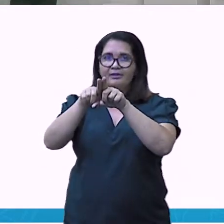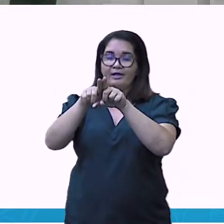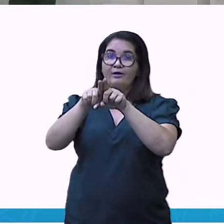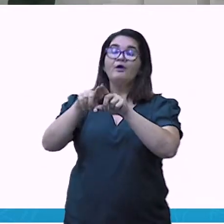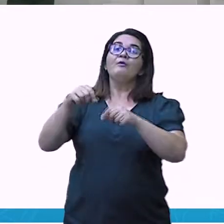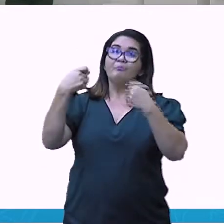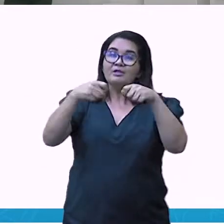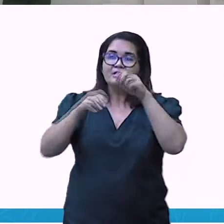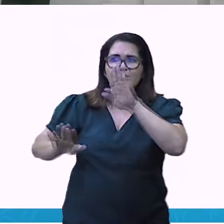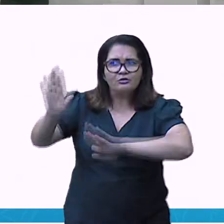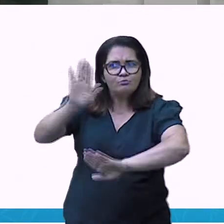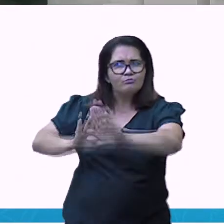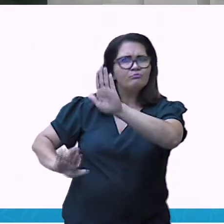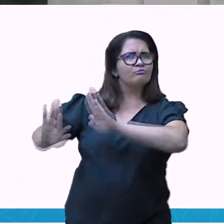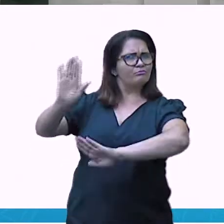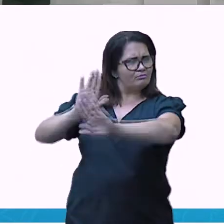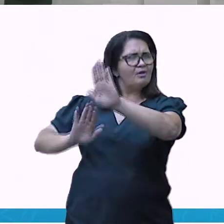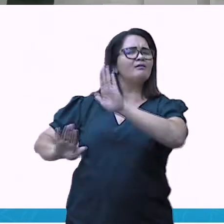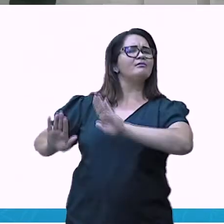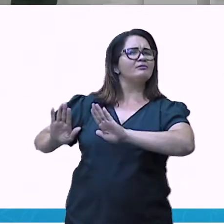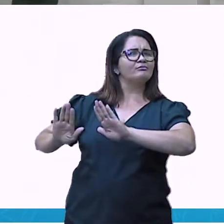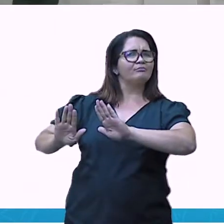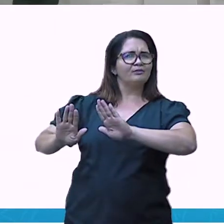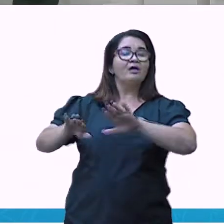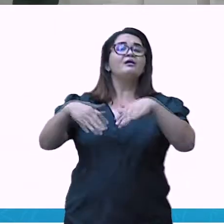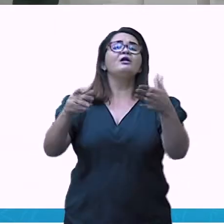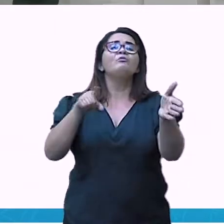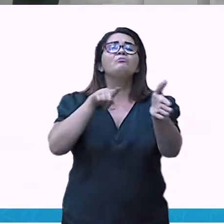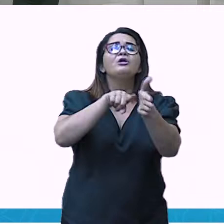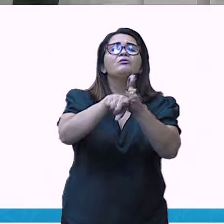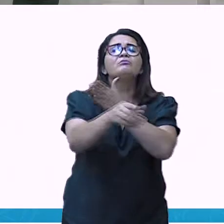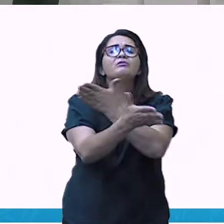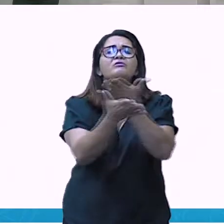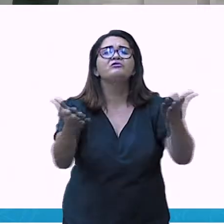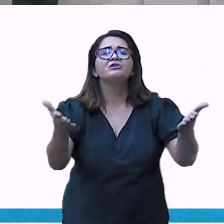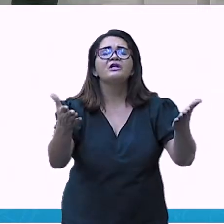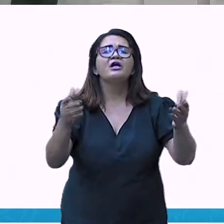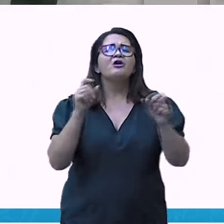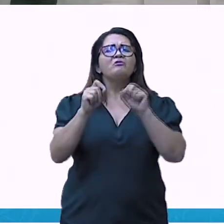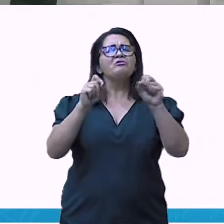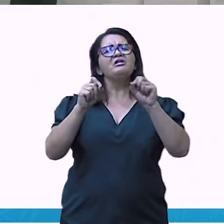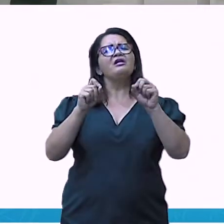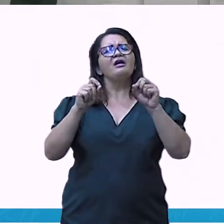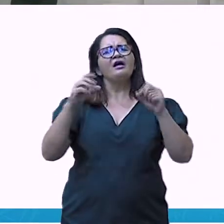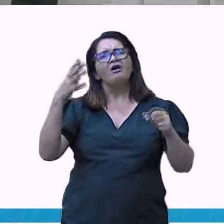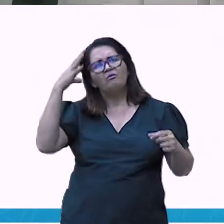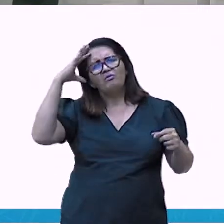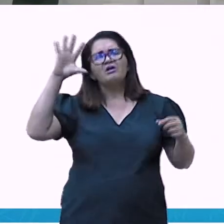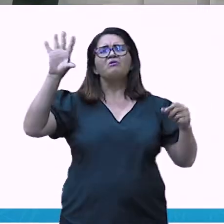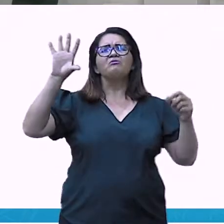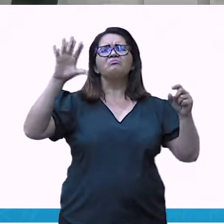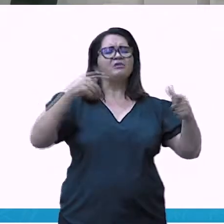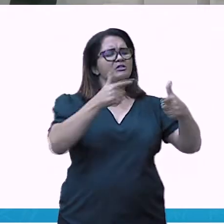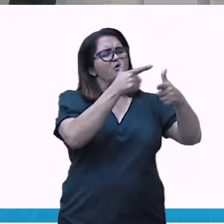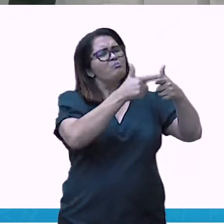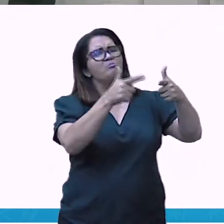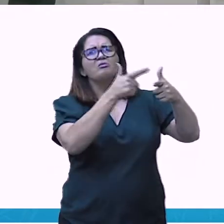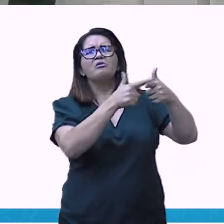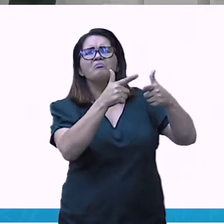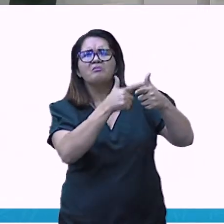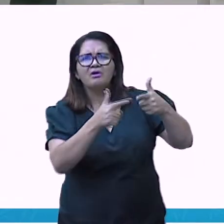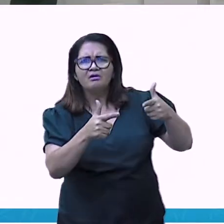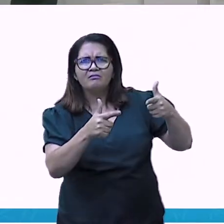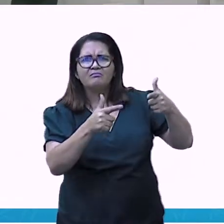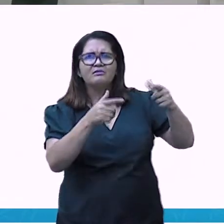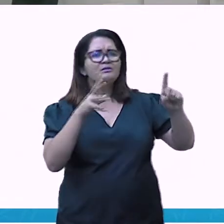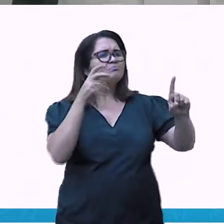no caso, o que seria acidente doméstico? Seria uma explosão, um